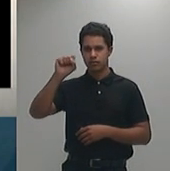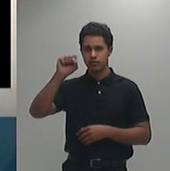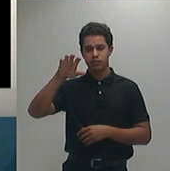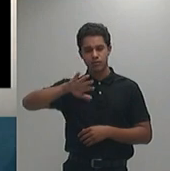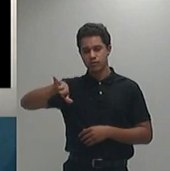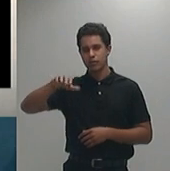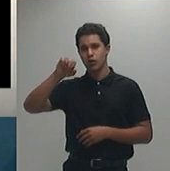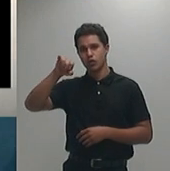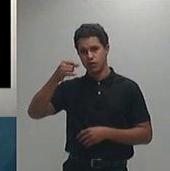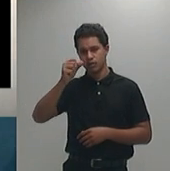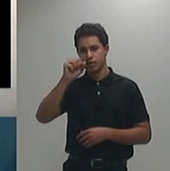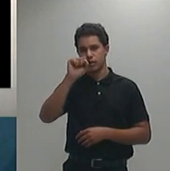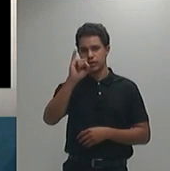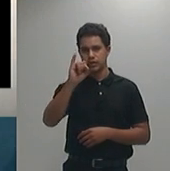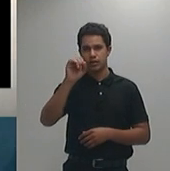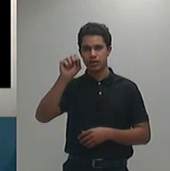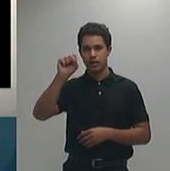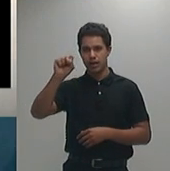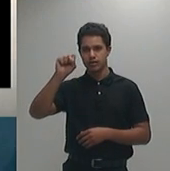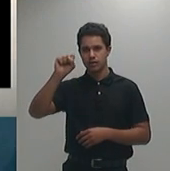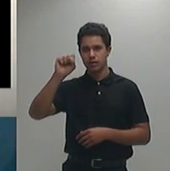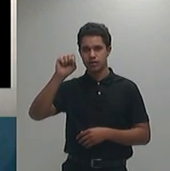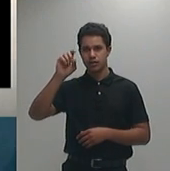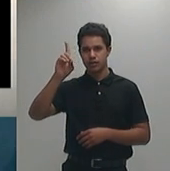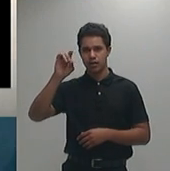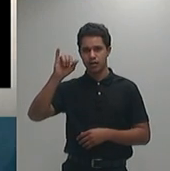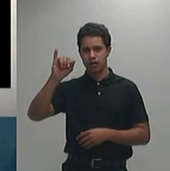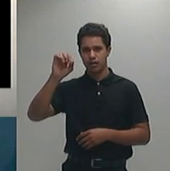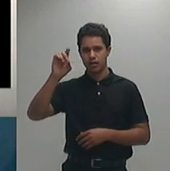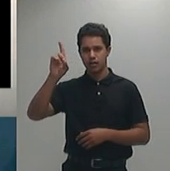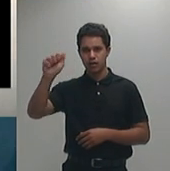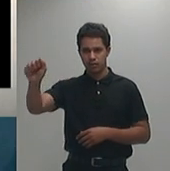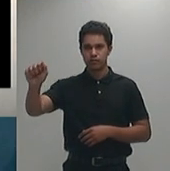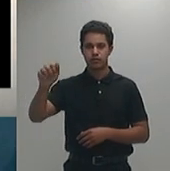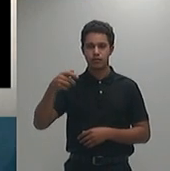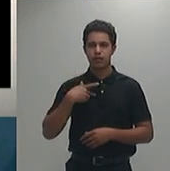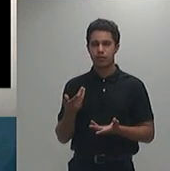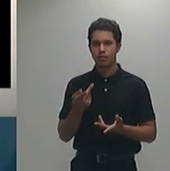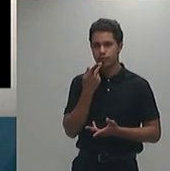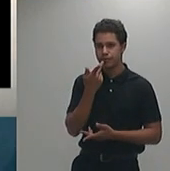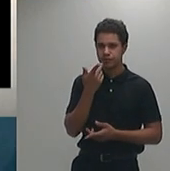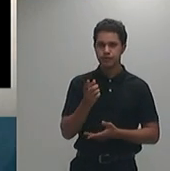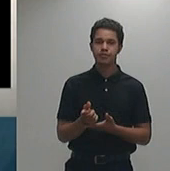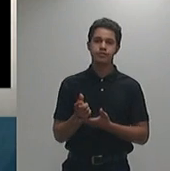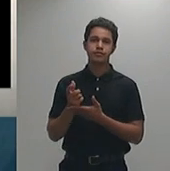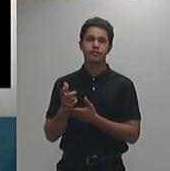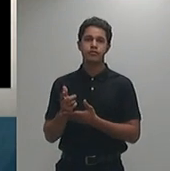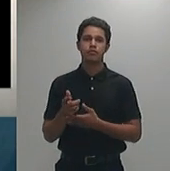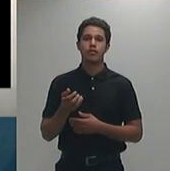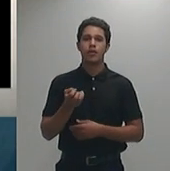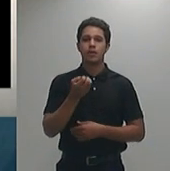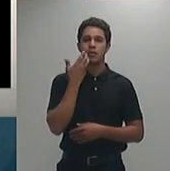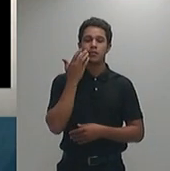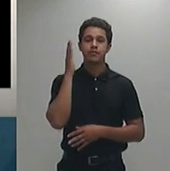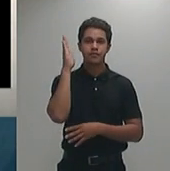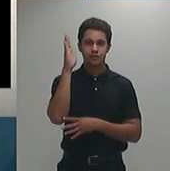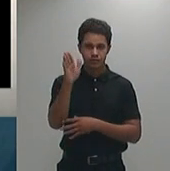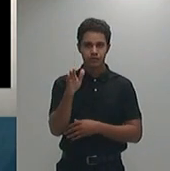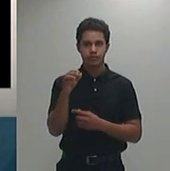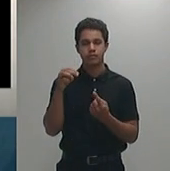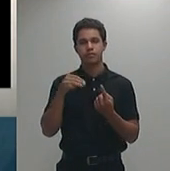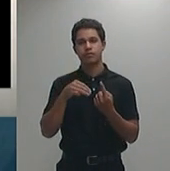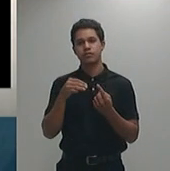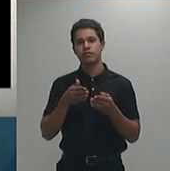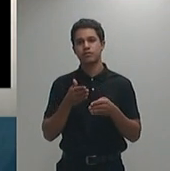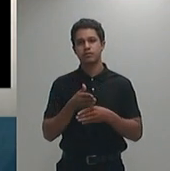d a com a palavra vacinas e Olá boa tarde eminentes ministros integrantes da segunda